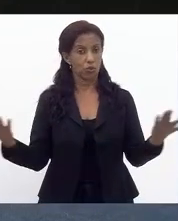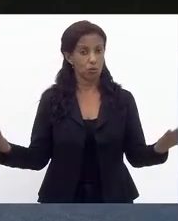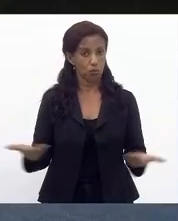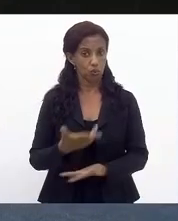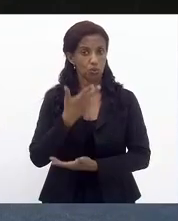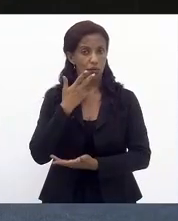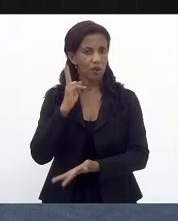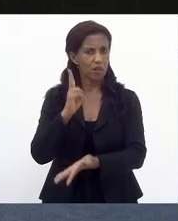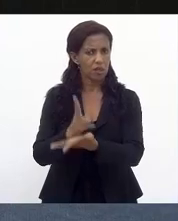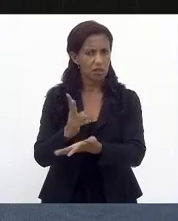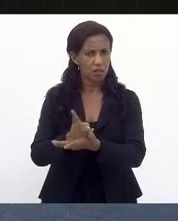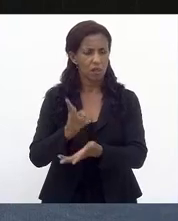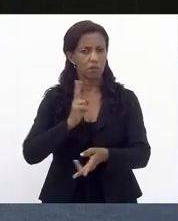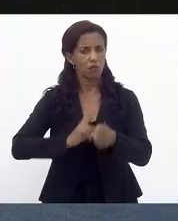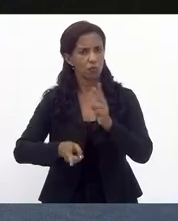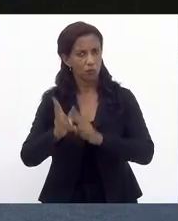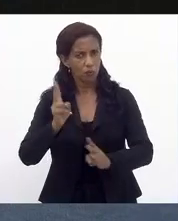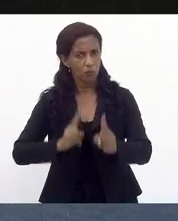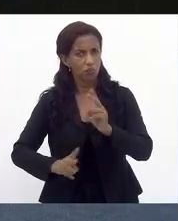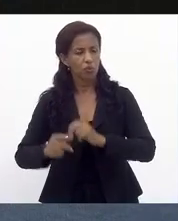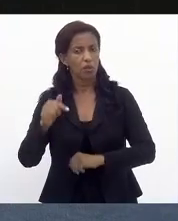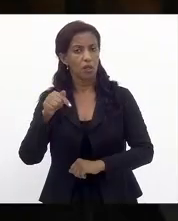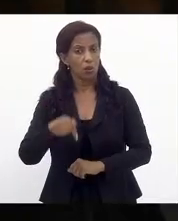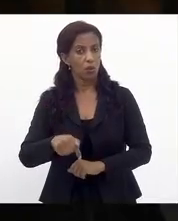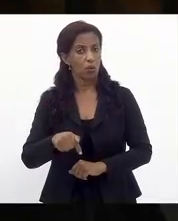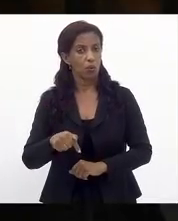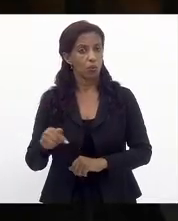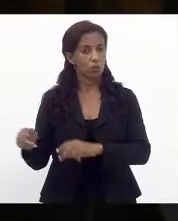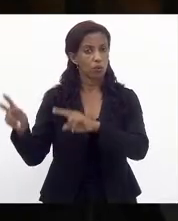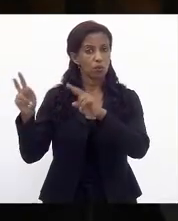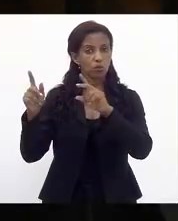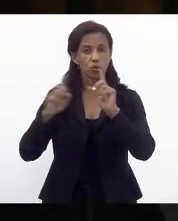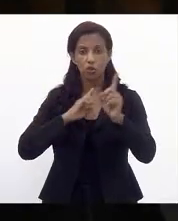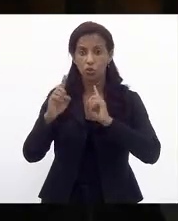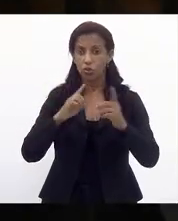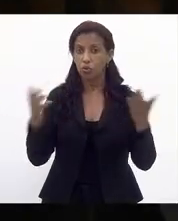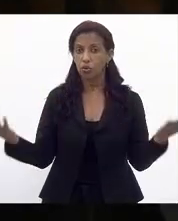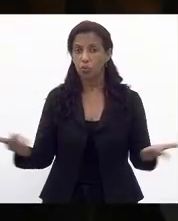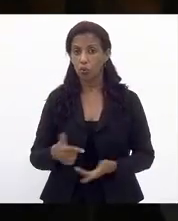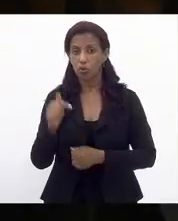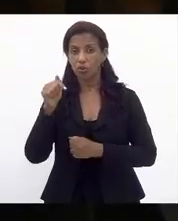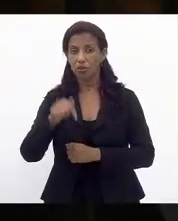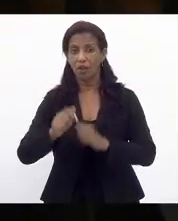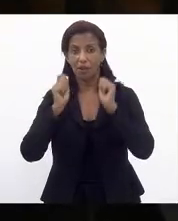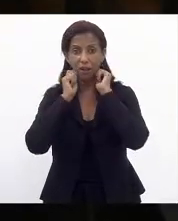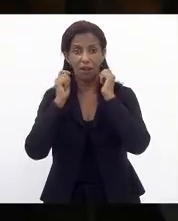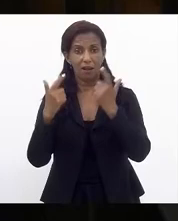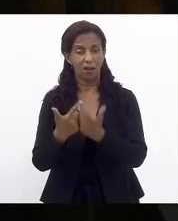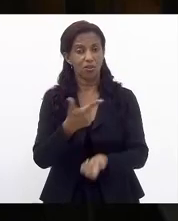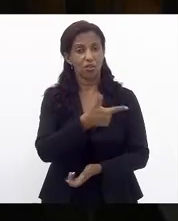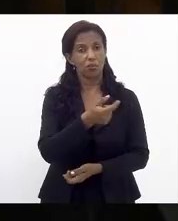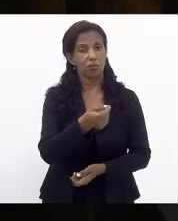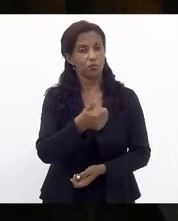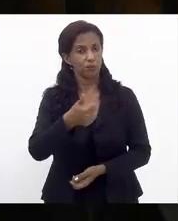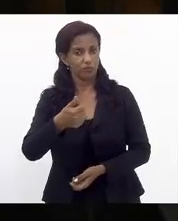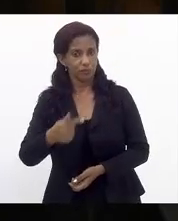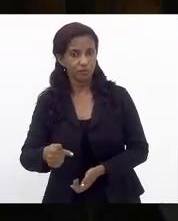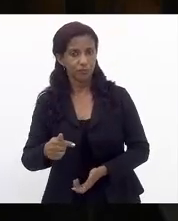hoje eu falei e falo sempre esse essa matéria que nós estamos aqui discutindo essa matéria tá na casa desde 17